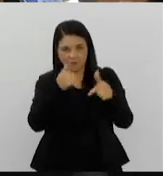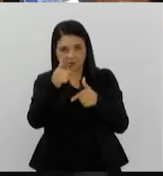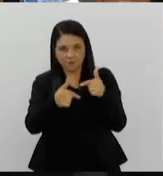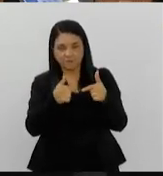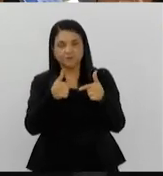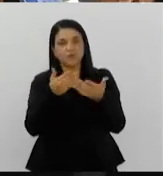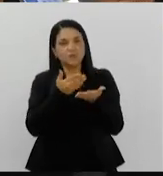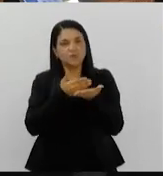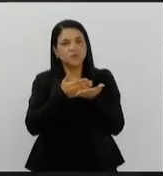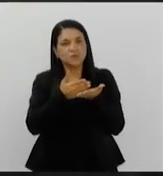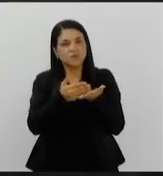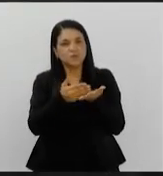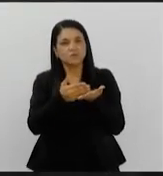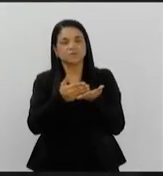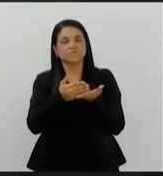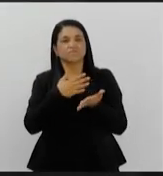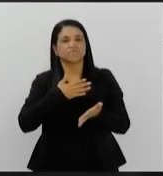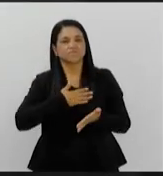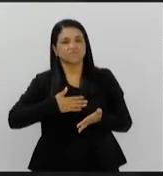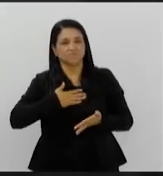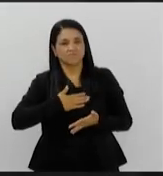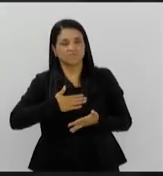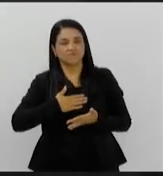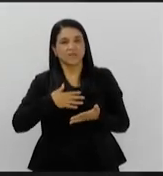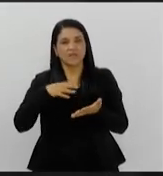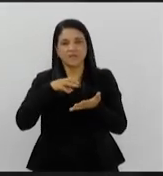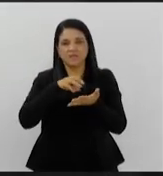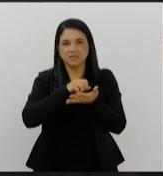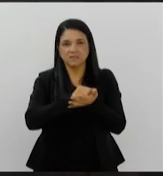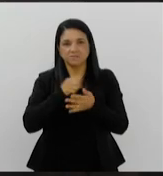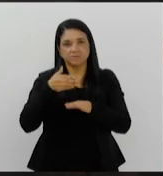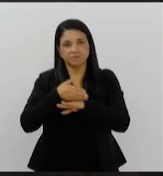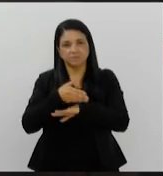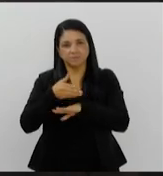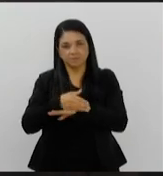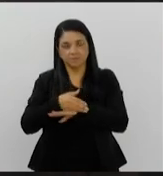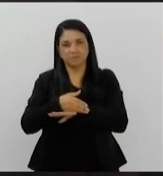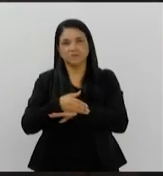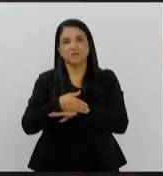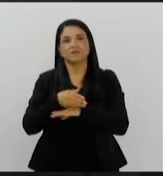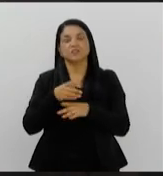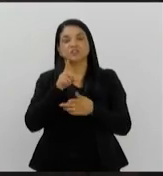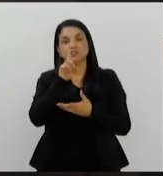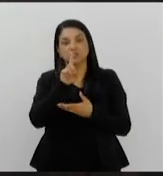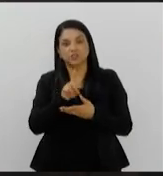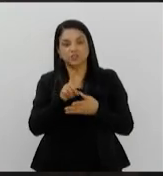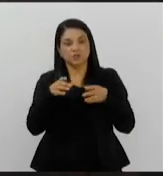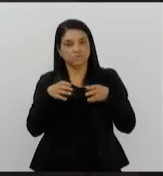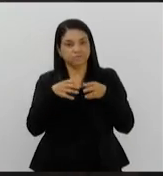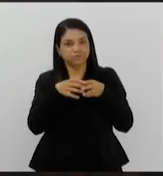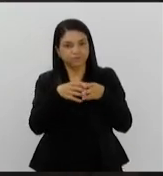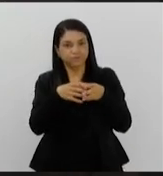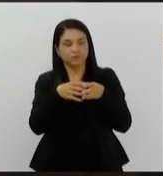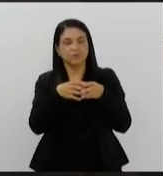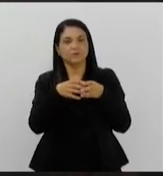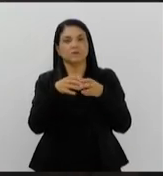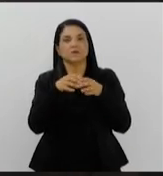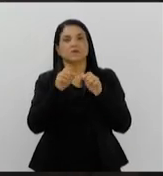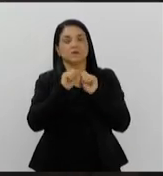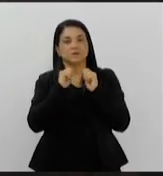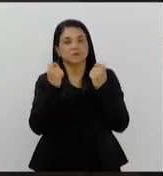de começar registrando a presença da comitiva dos diretores da Assembleia Legislativa do